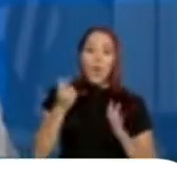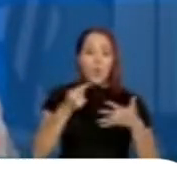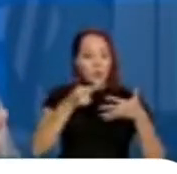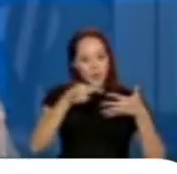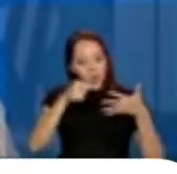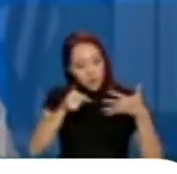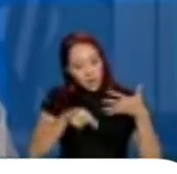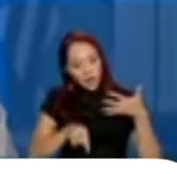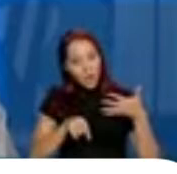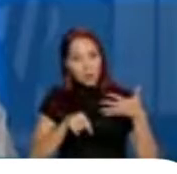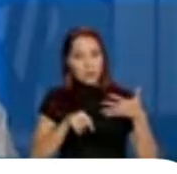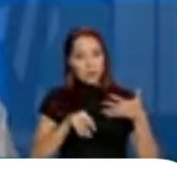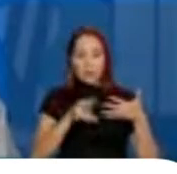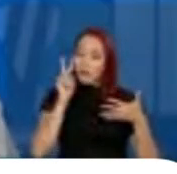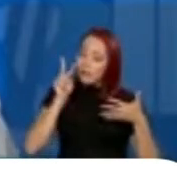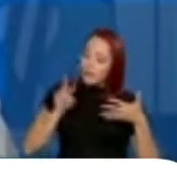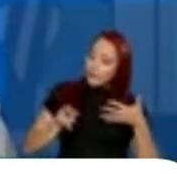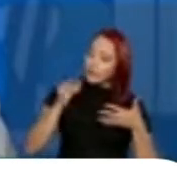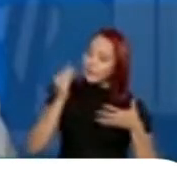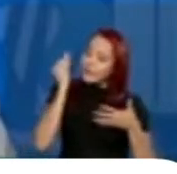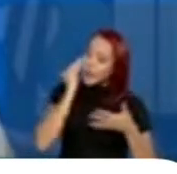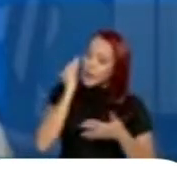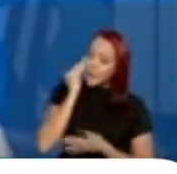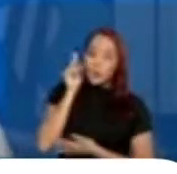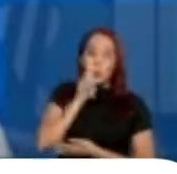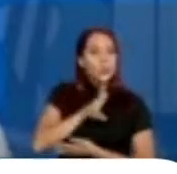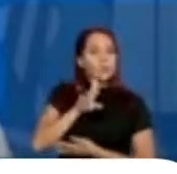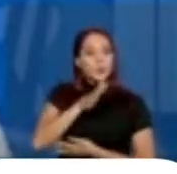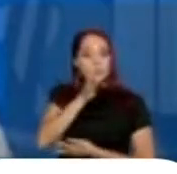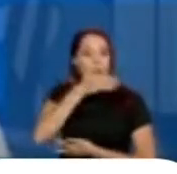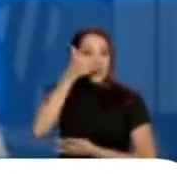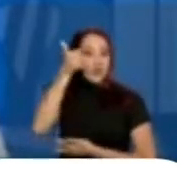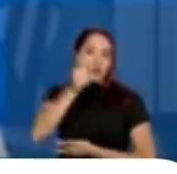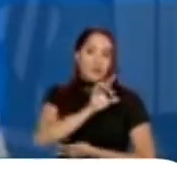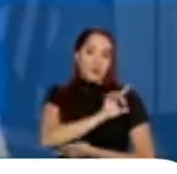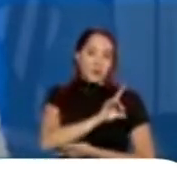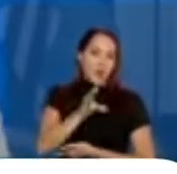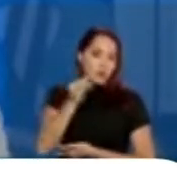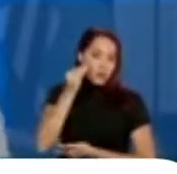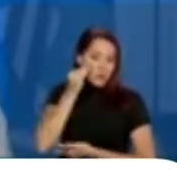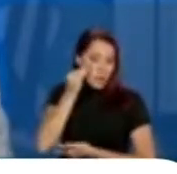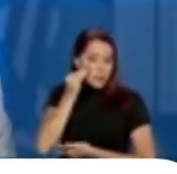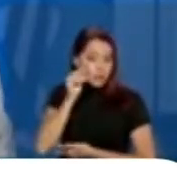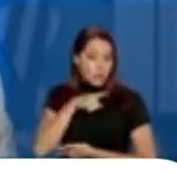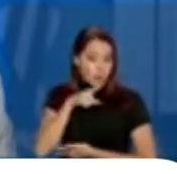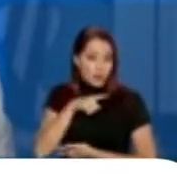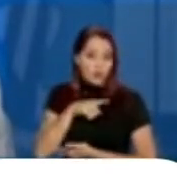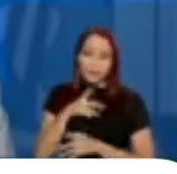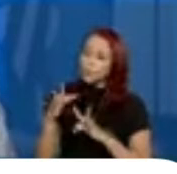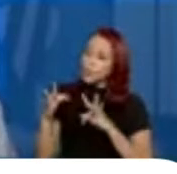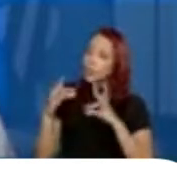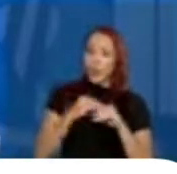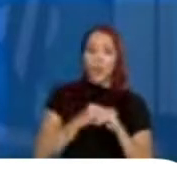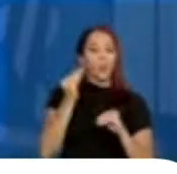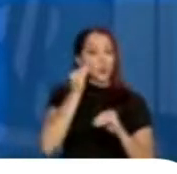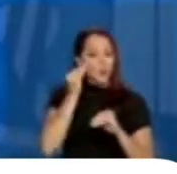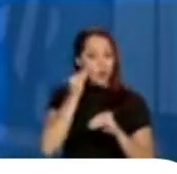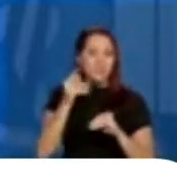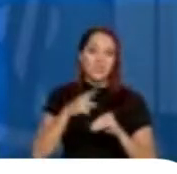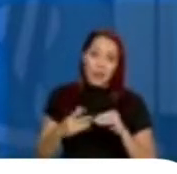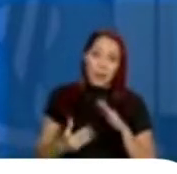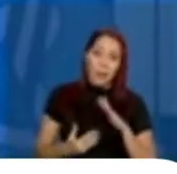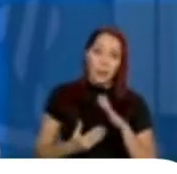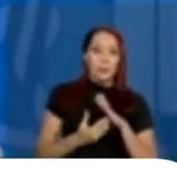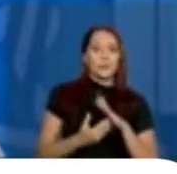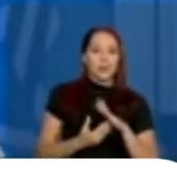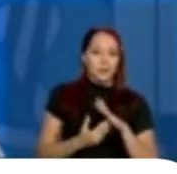precisos, utilizando o melhor que cada teste pode oferecer. Todos os testes possuem